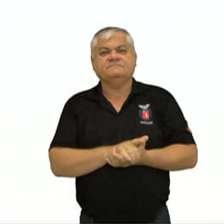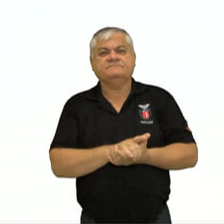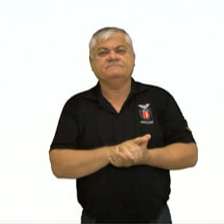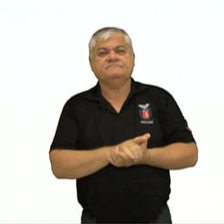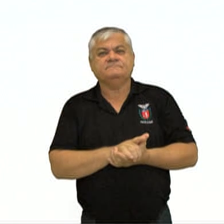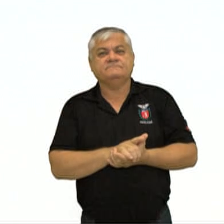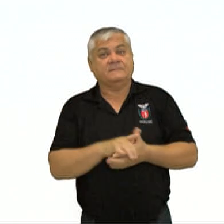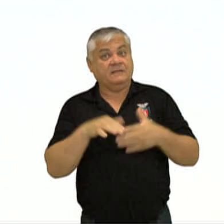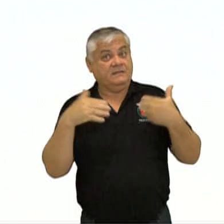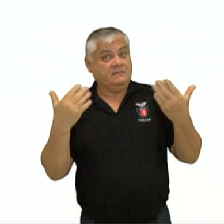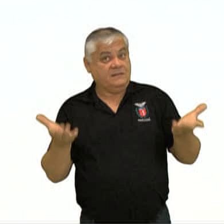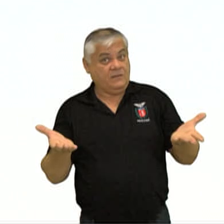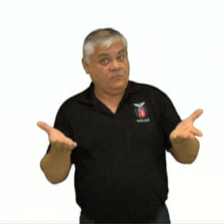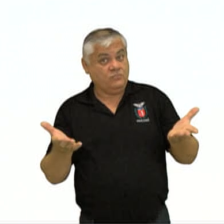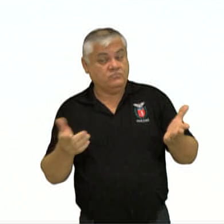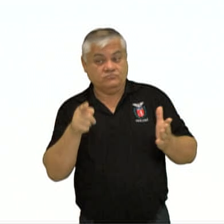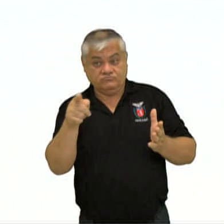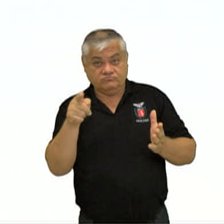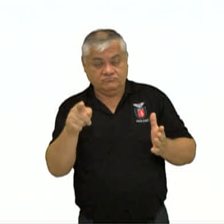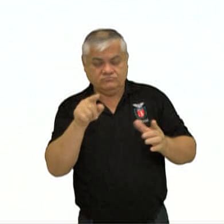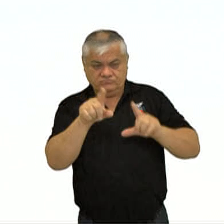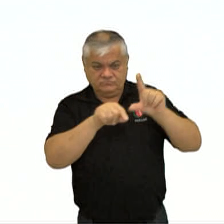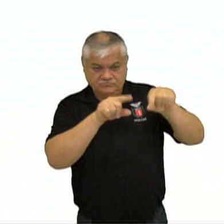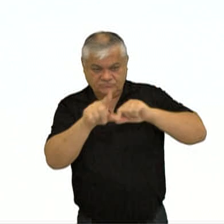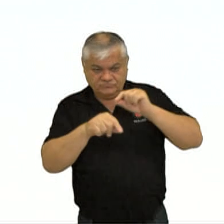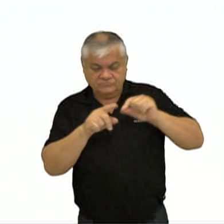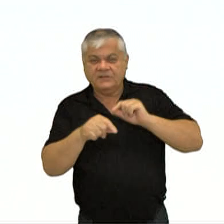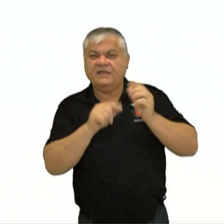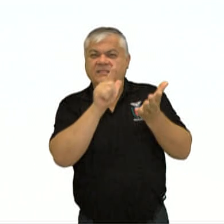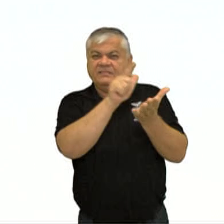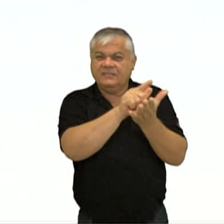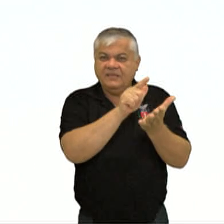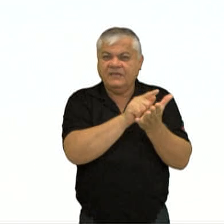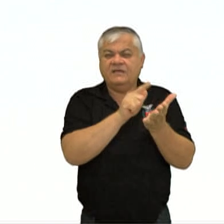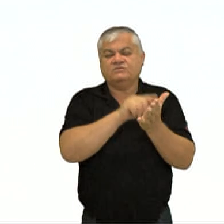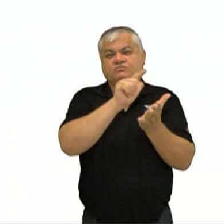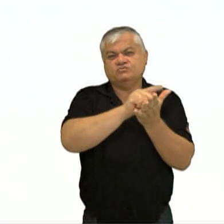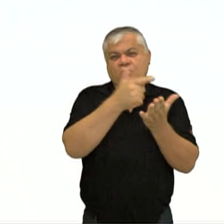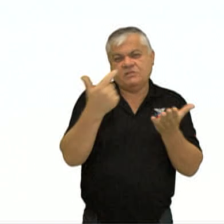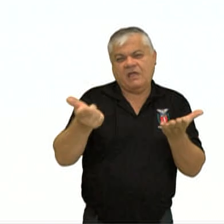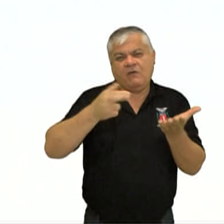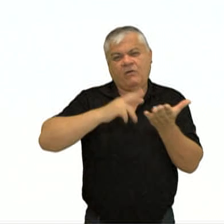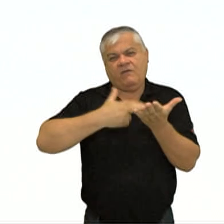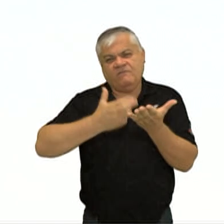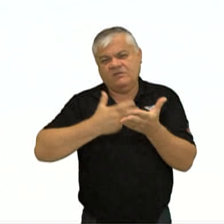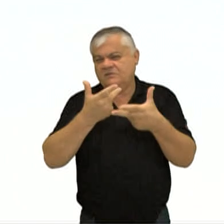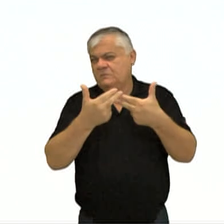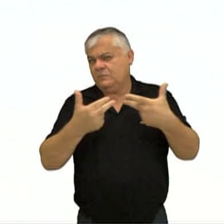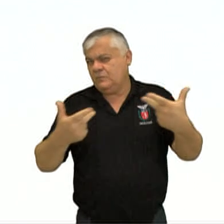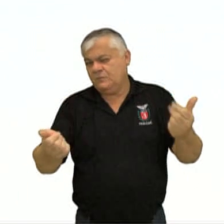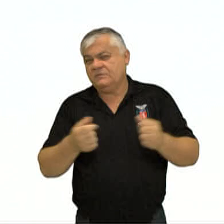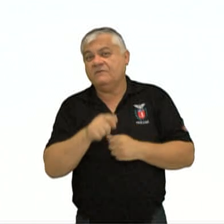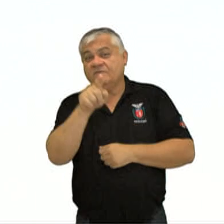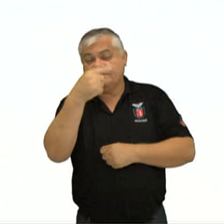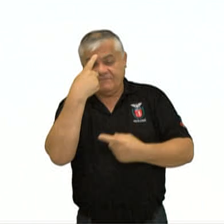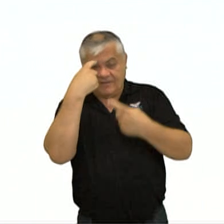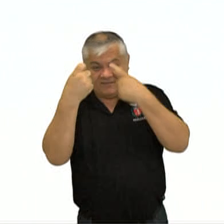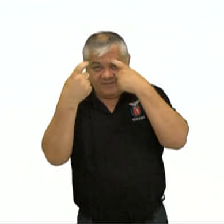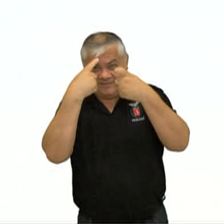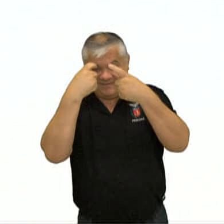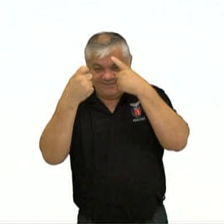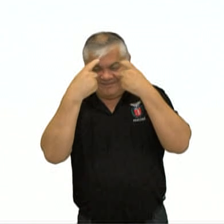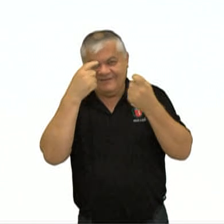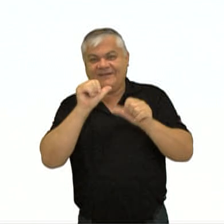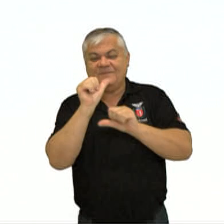a partir da reportagem, você vai criar outros tipos de texto com diferentes funções. Você pode transformar